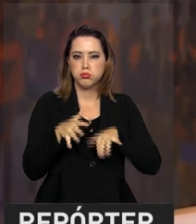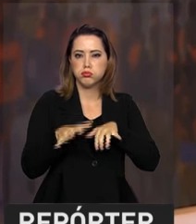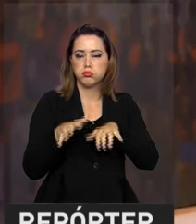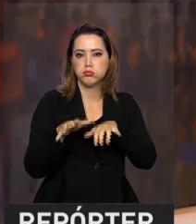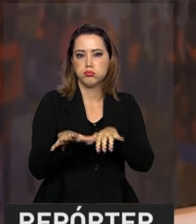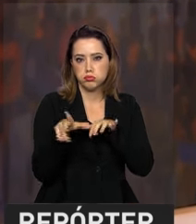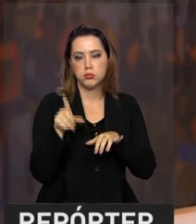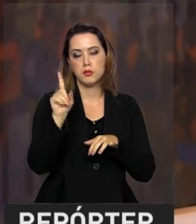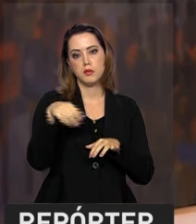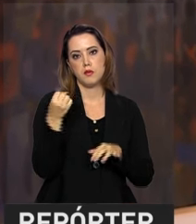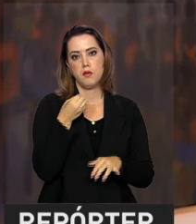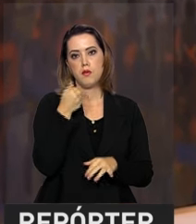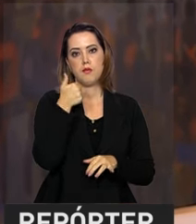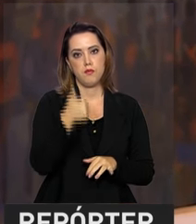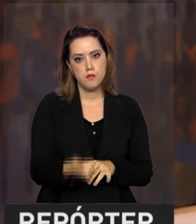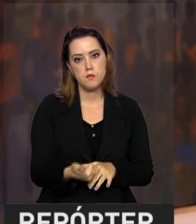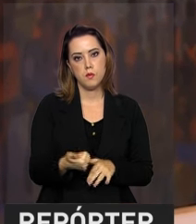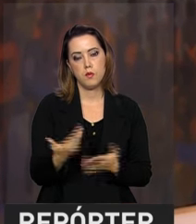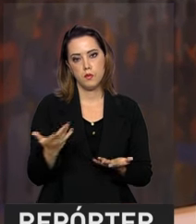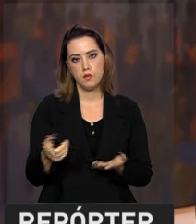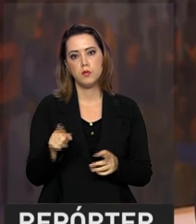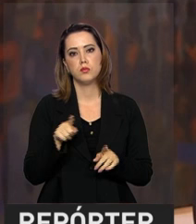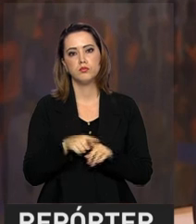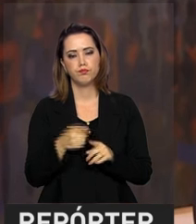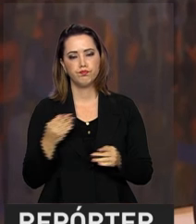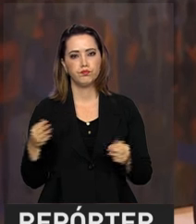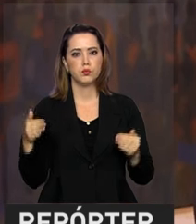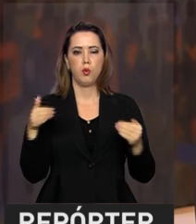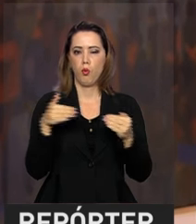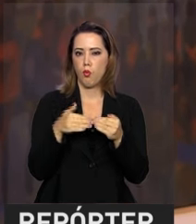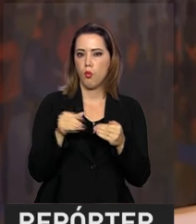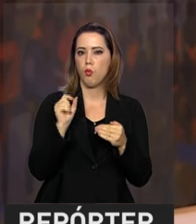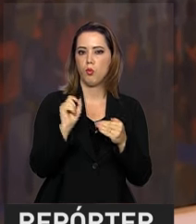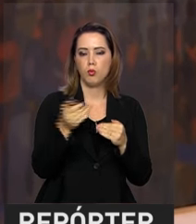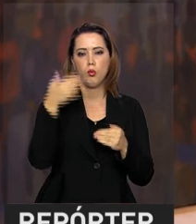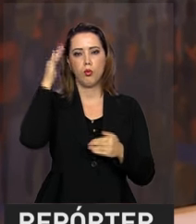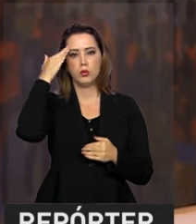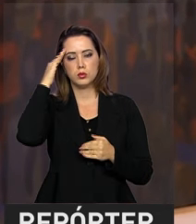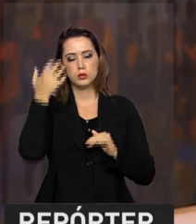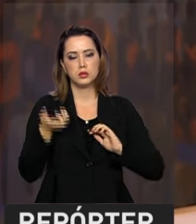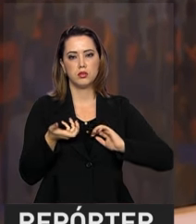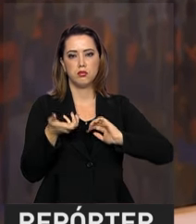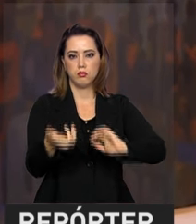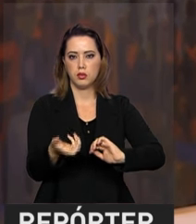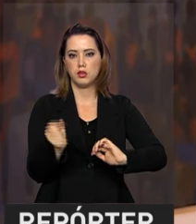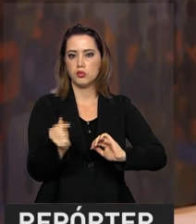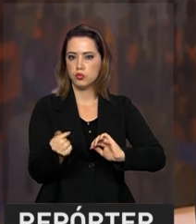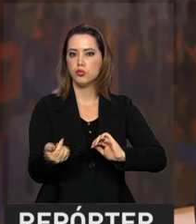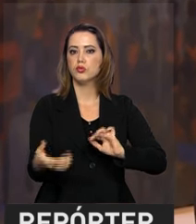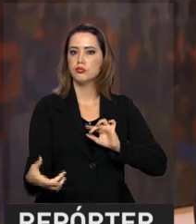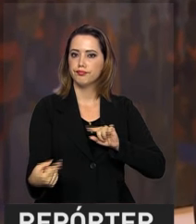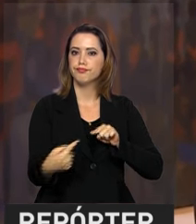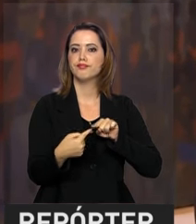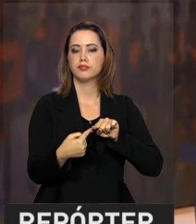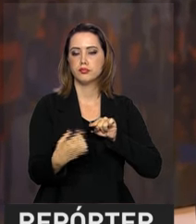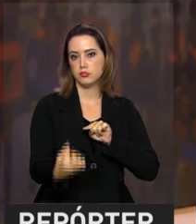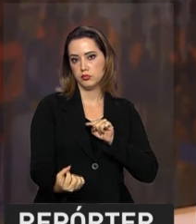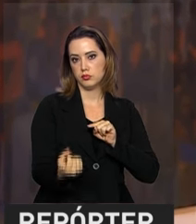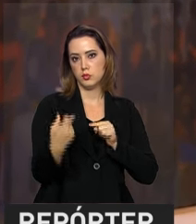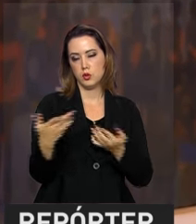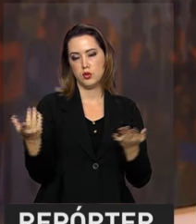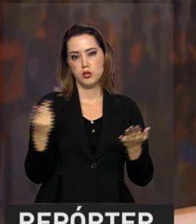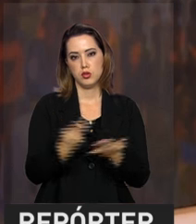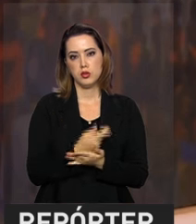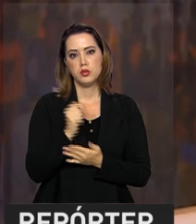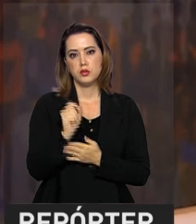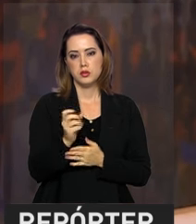bastante favoráveis a essa iniciativa, demonstrando que há compreensão no Congresso Nacional de que a situação atual